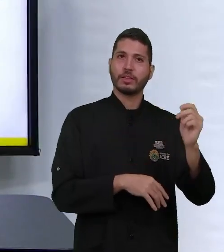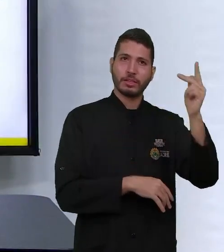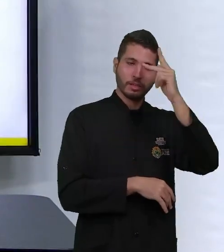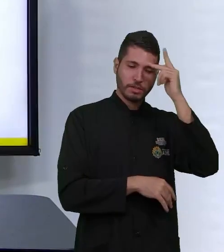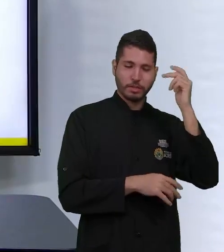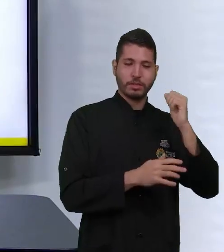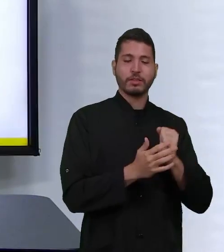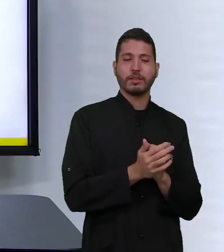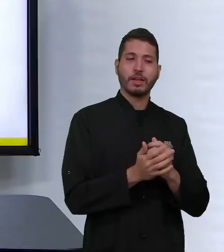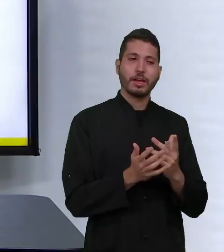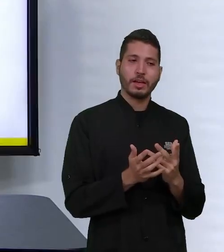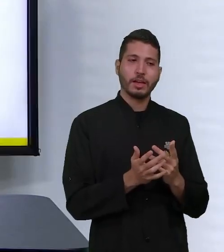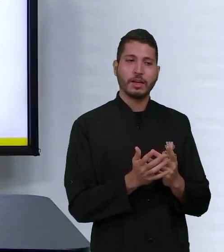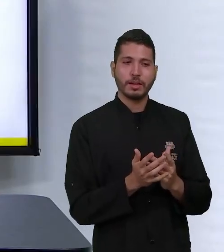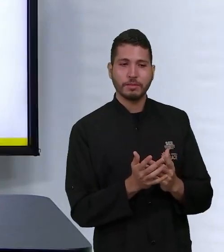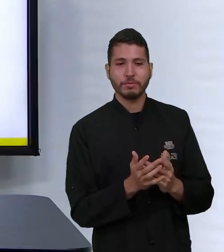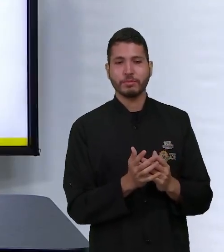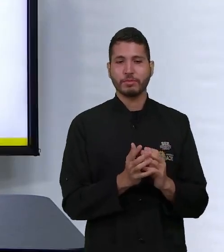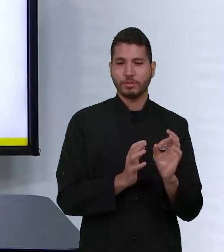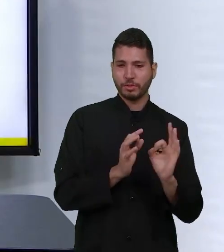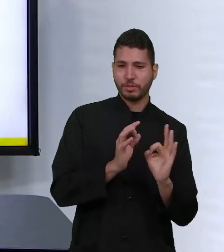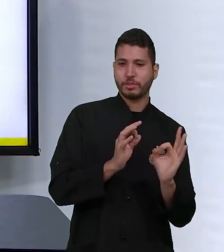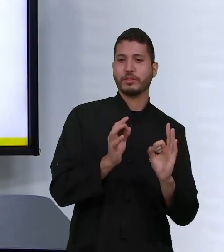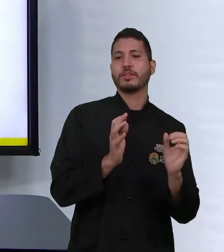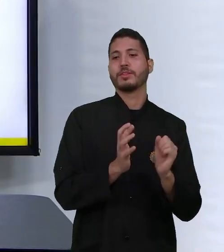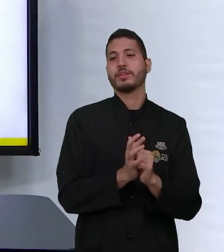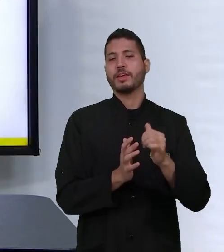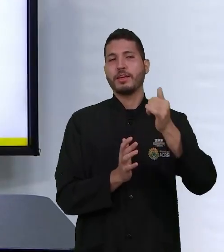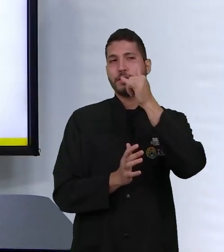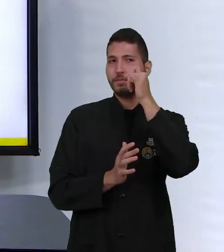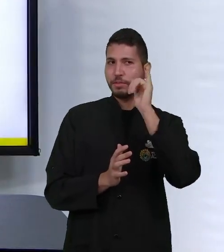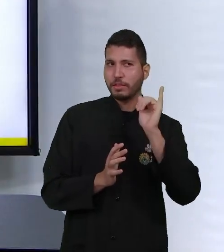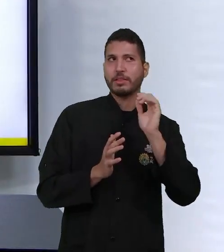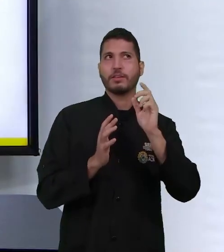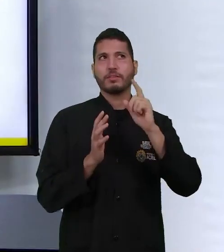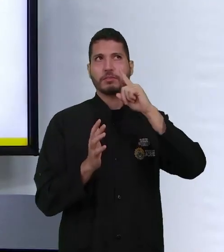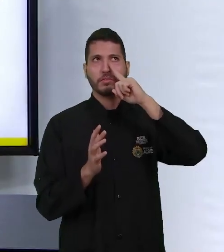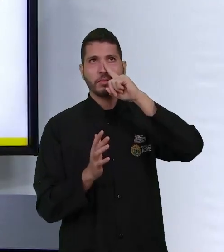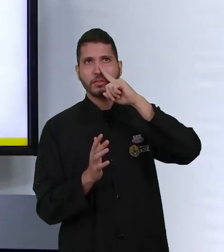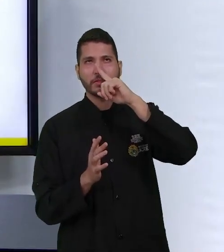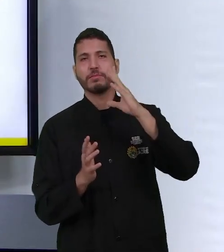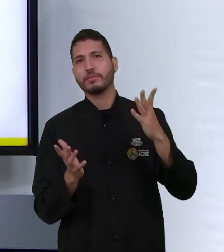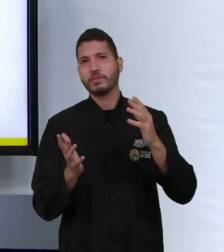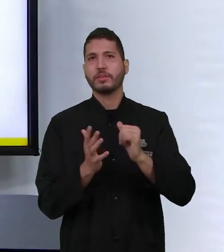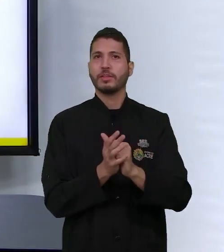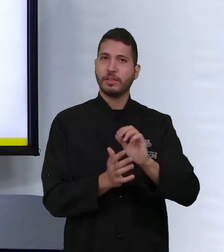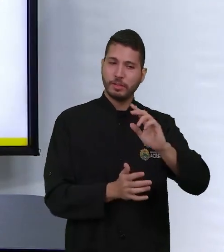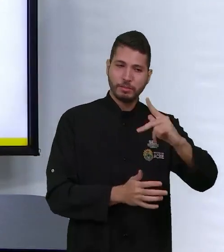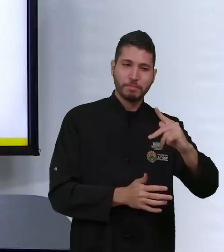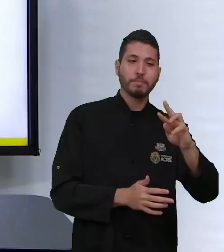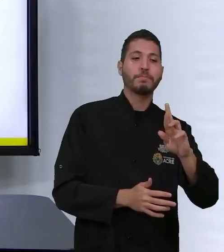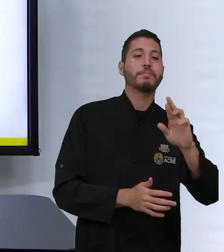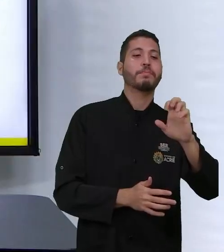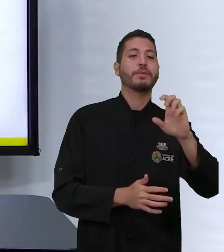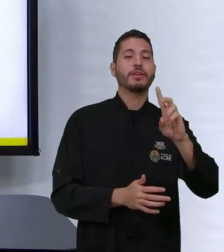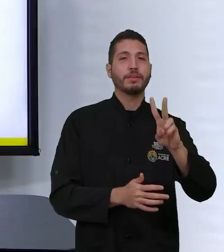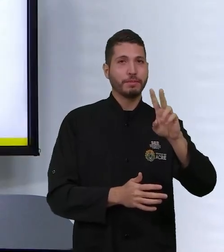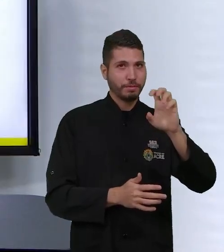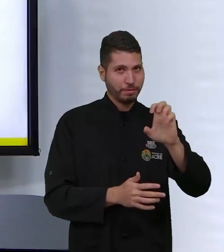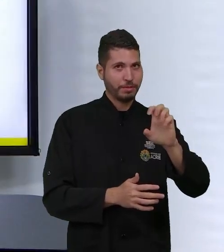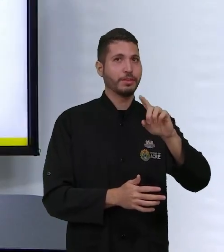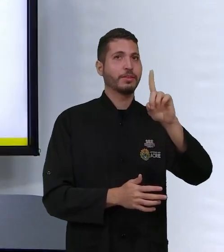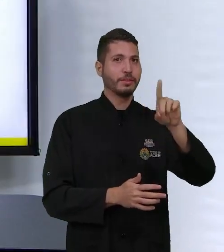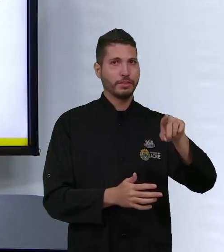o que pode acontecer caso ele produza ou faça determinadas ações. Isso tudo é permitido na área da internet.